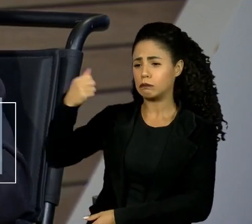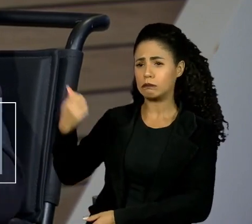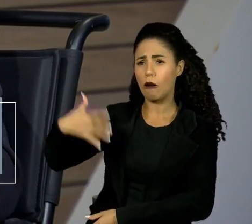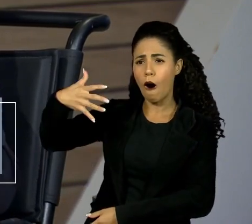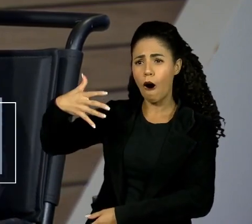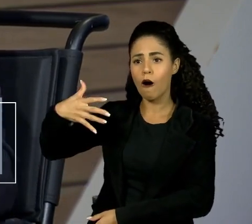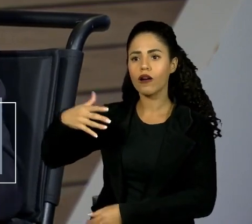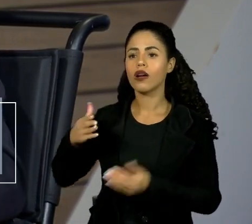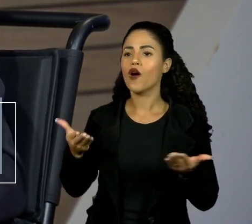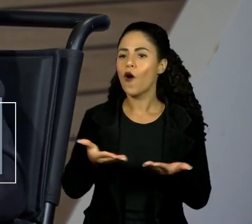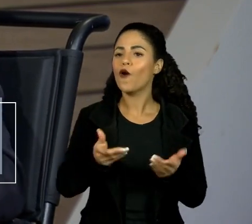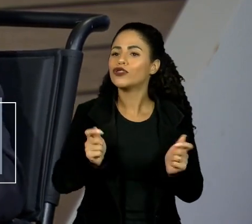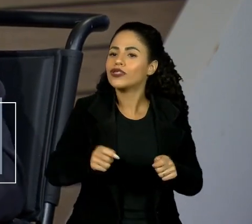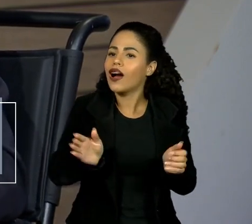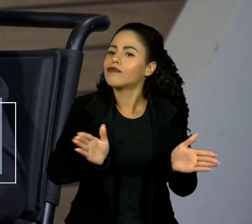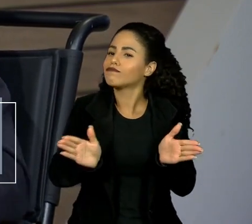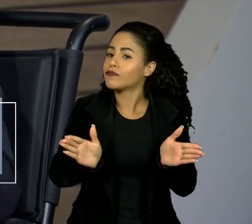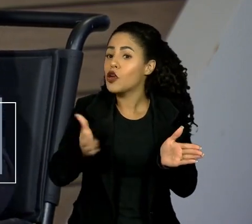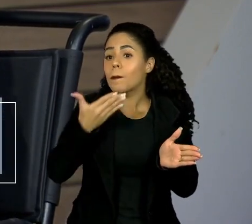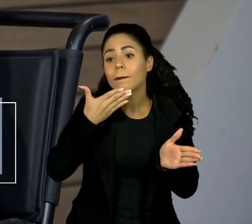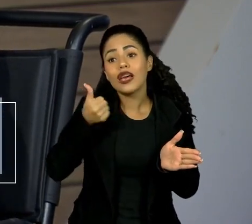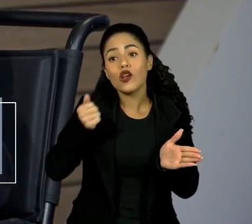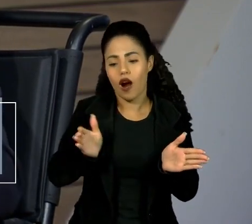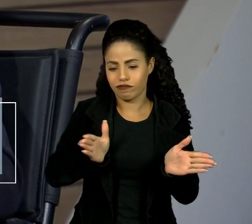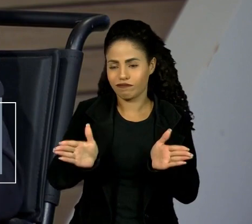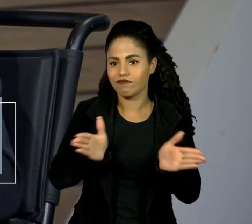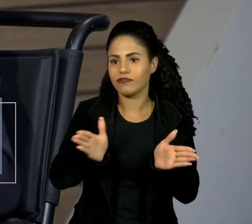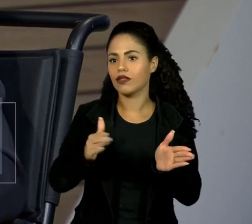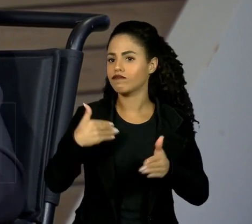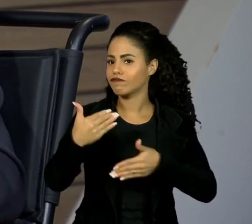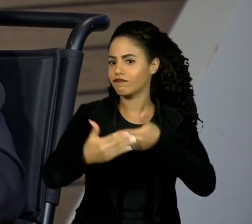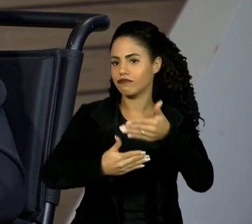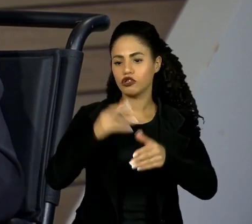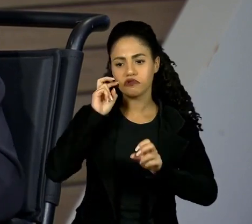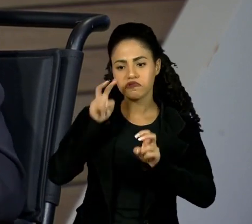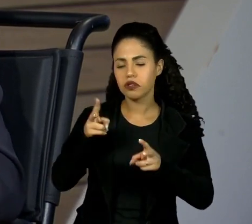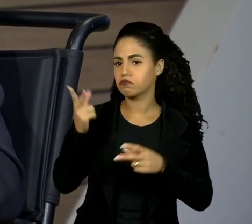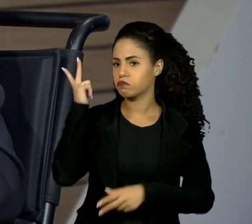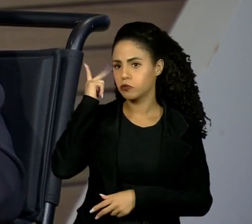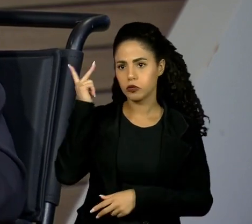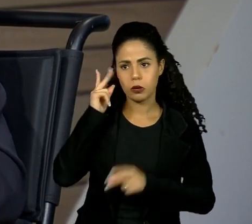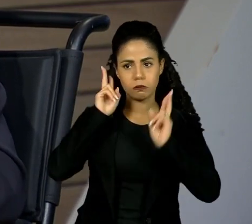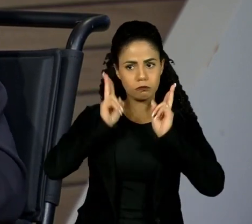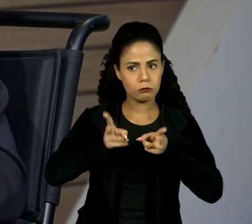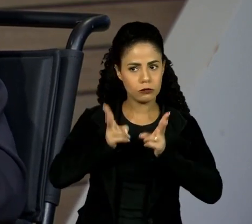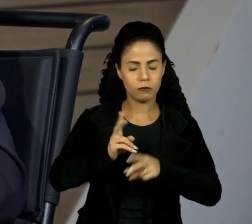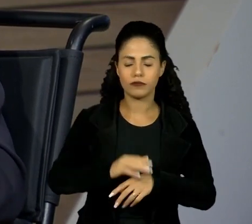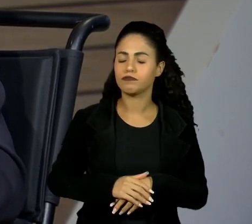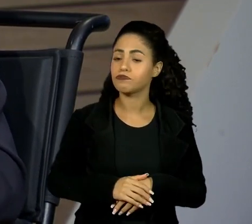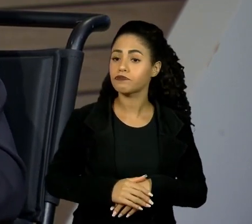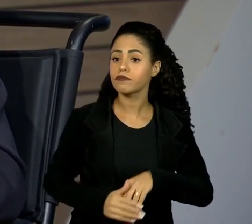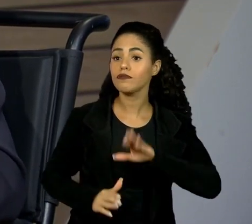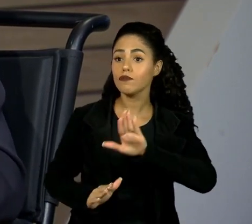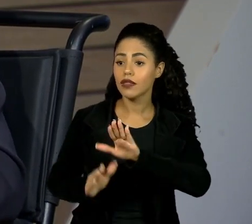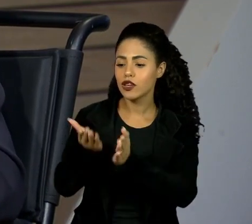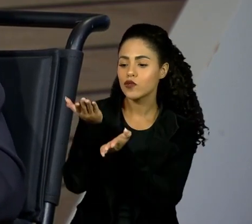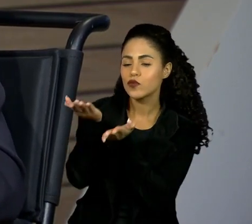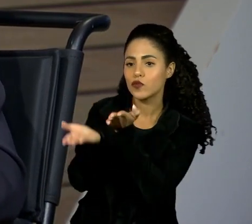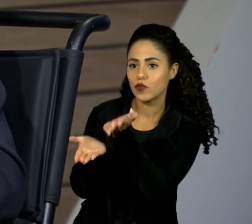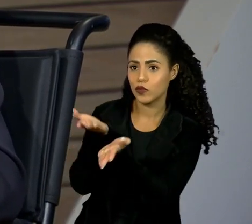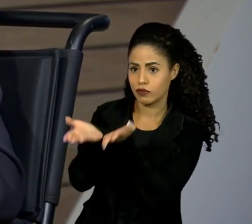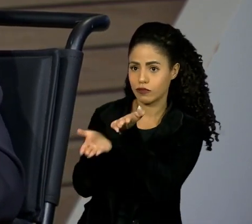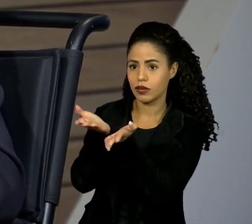mais popularizado e muito frequente, como é possível ver por aí. Os tratamentos em